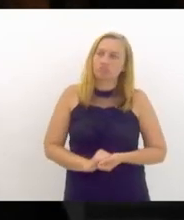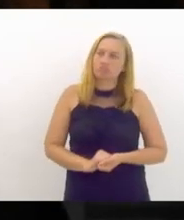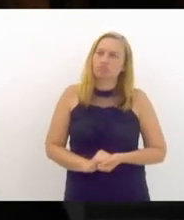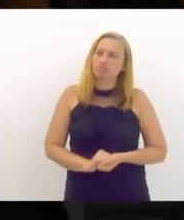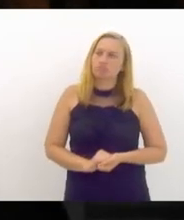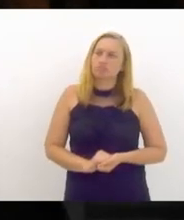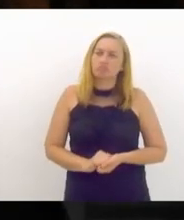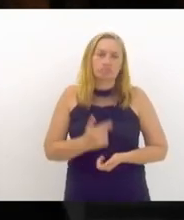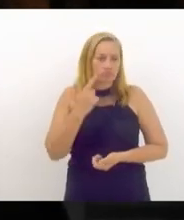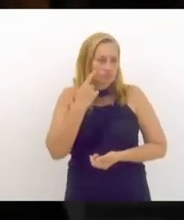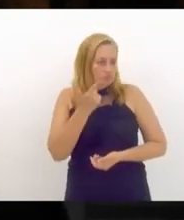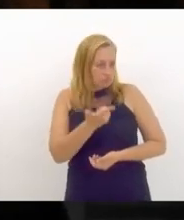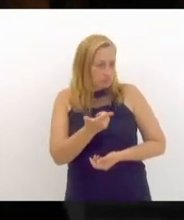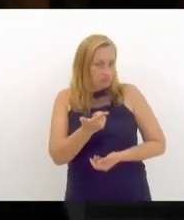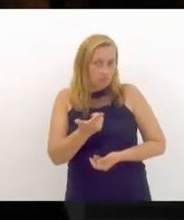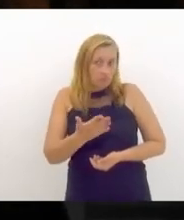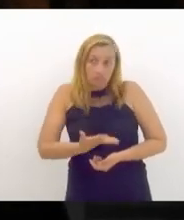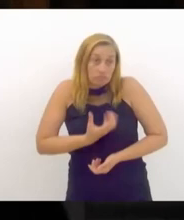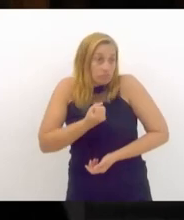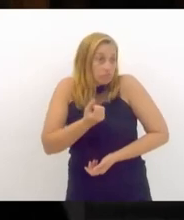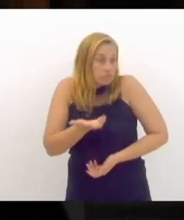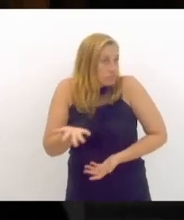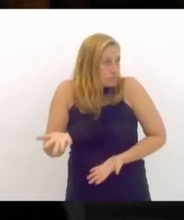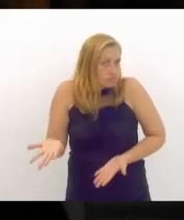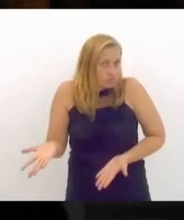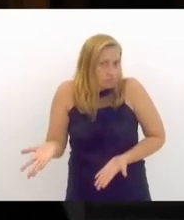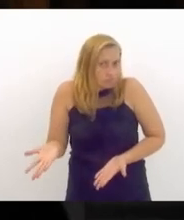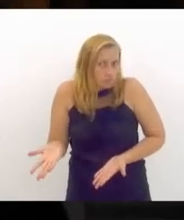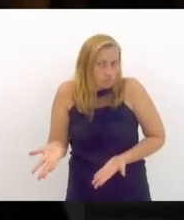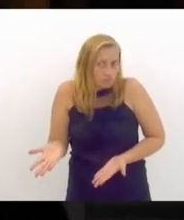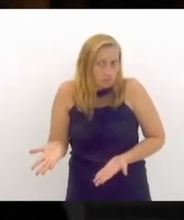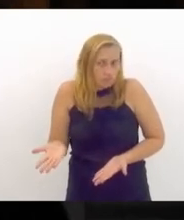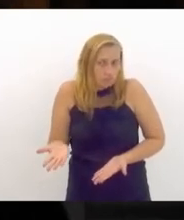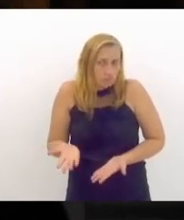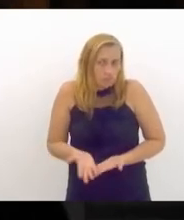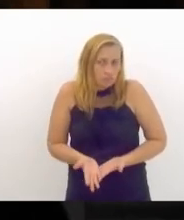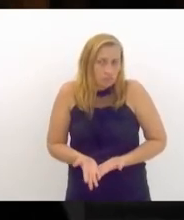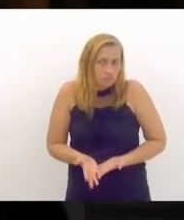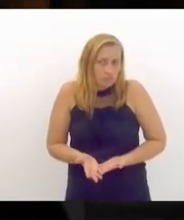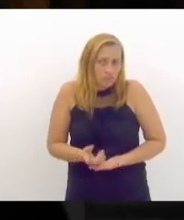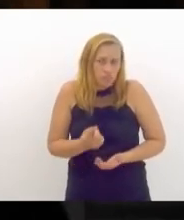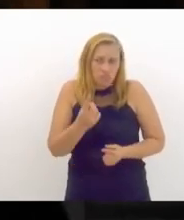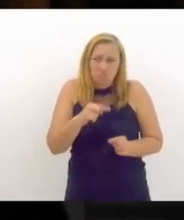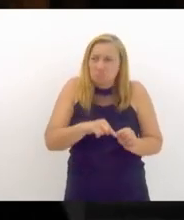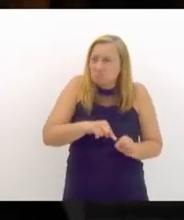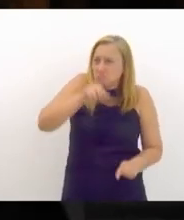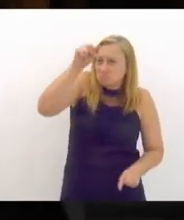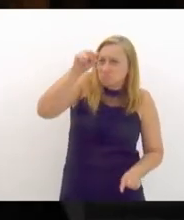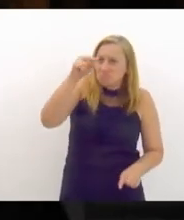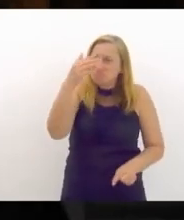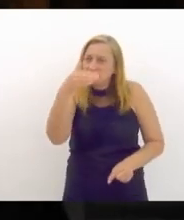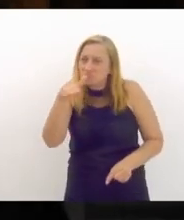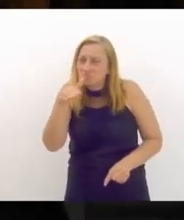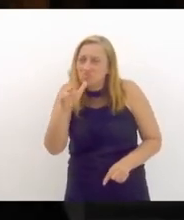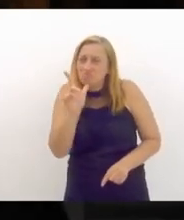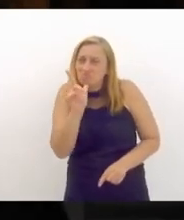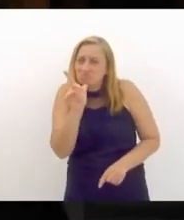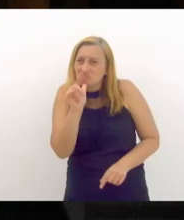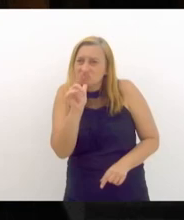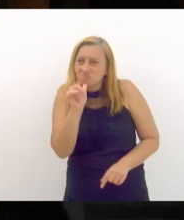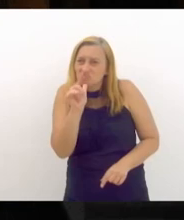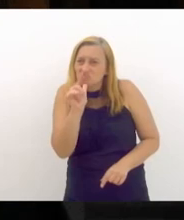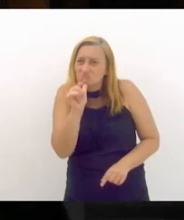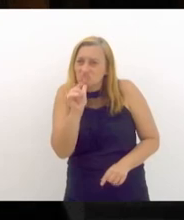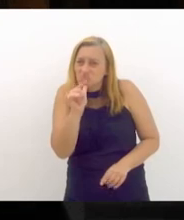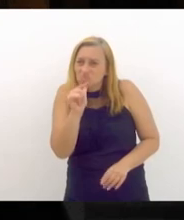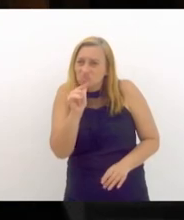Está aqui a imagem assustadora. Deve ter aqui um metro e meio de água em